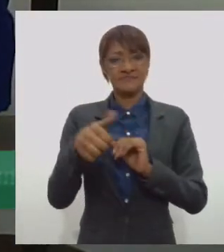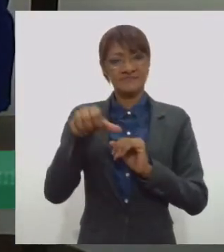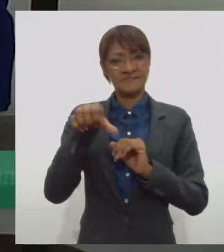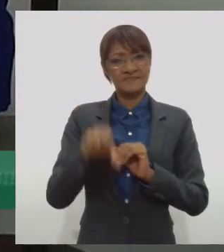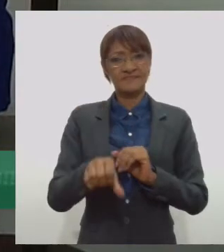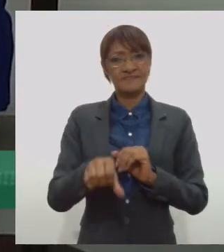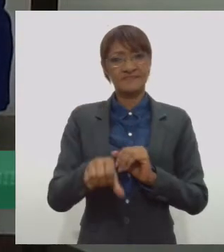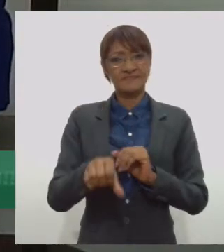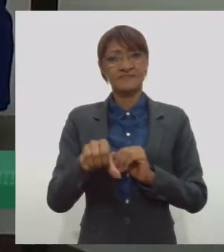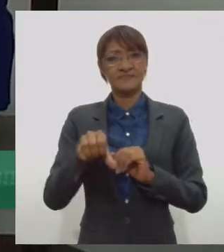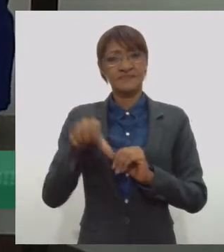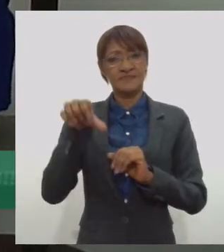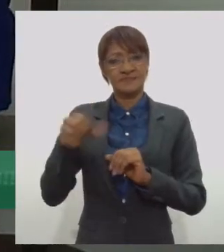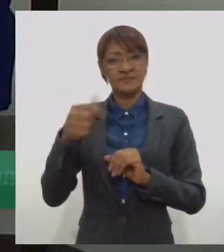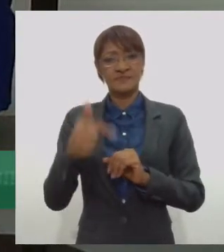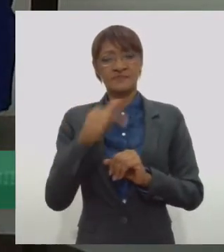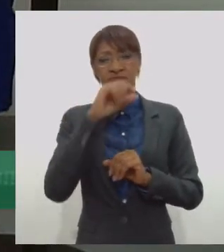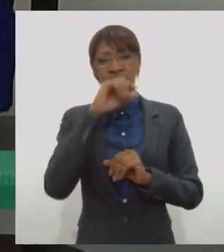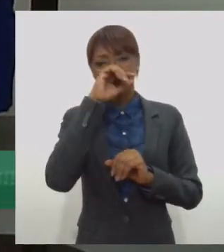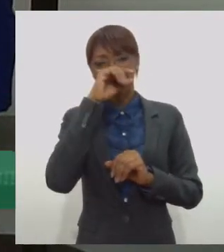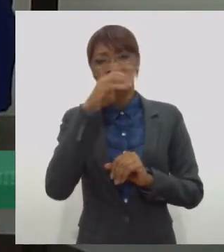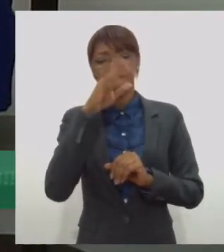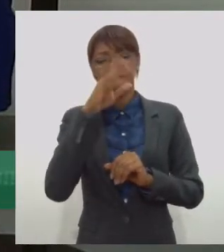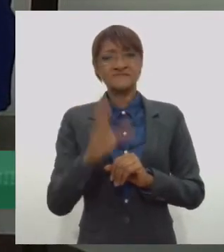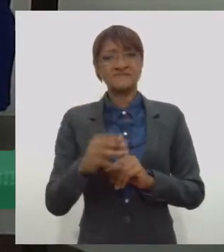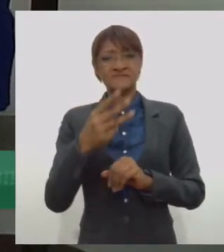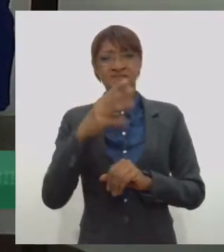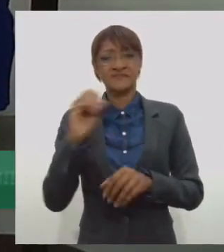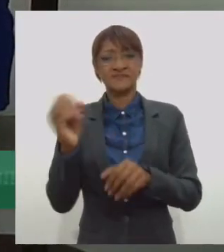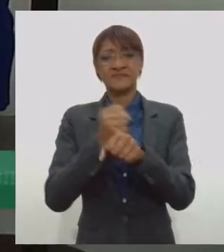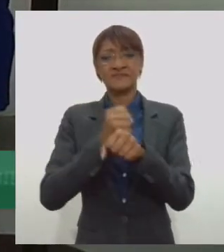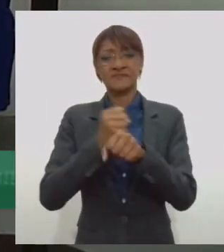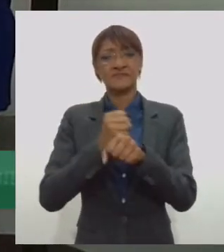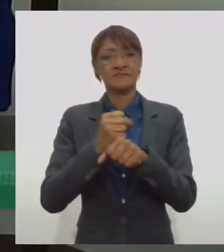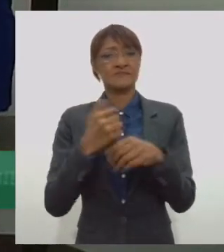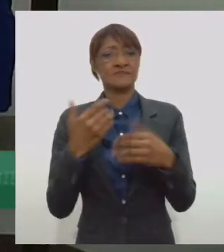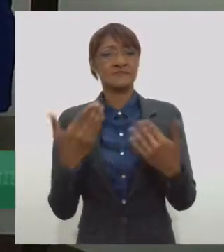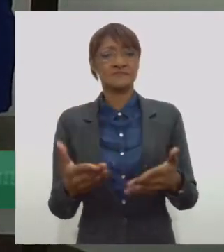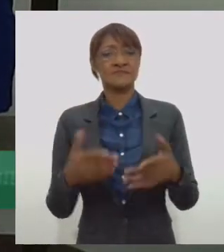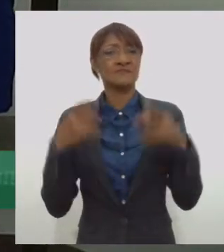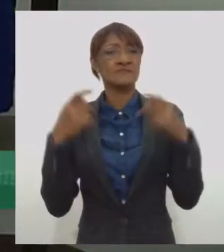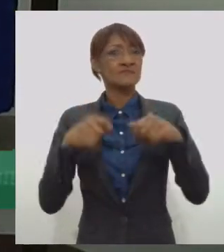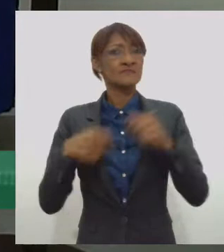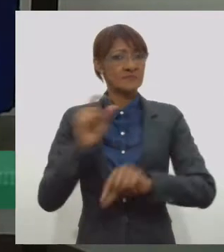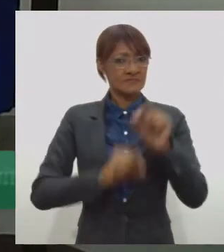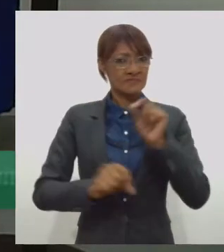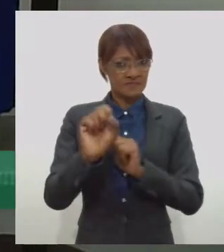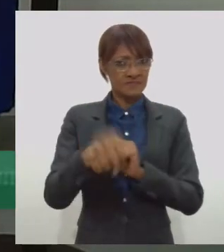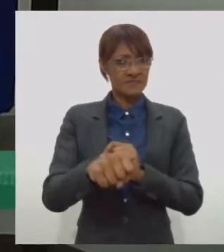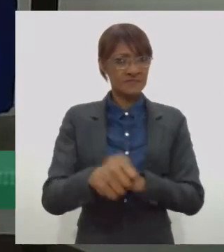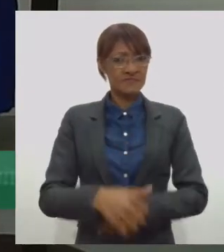1992, ou seja, quase 30 anos. De fato, ela necessitava dessa atualização?